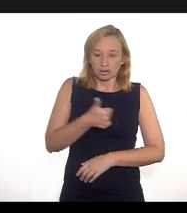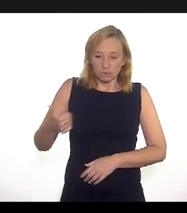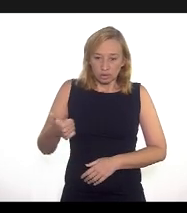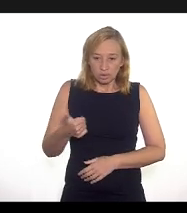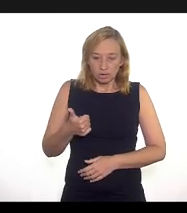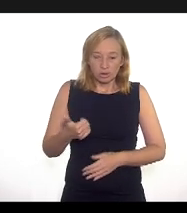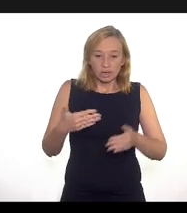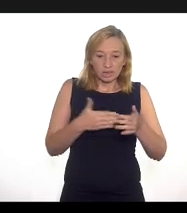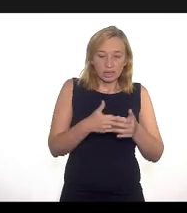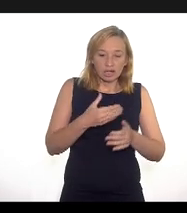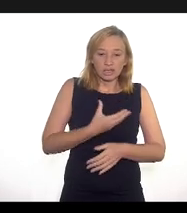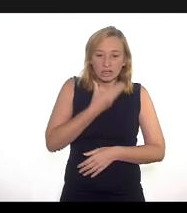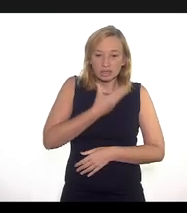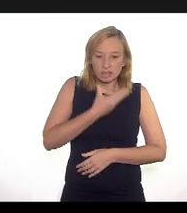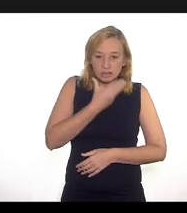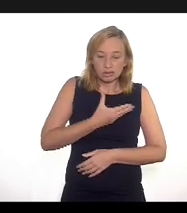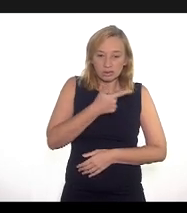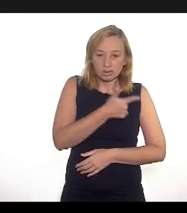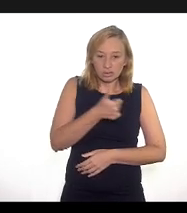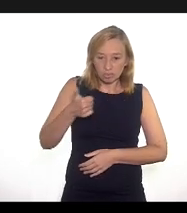2020-2021 até dezembro de